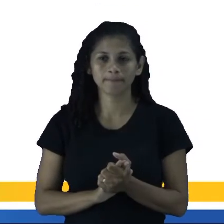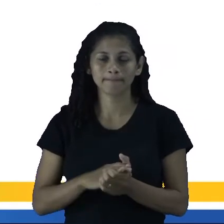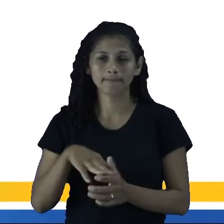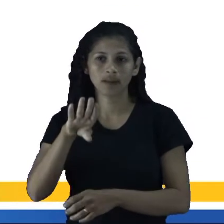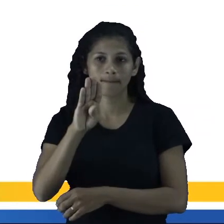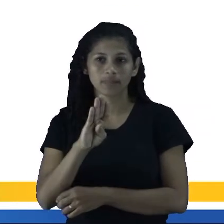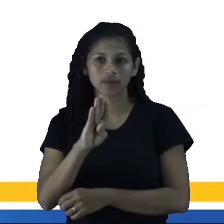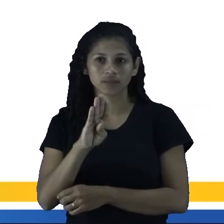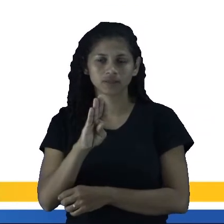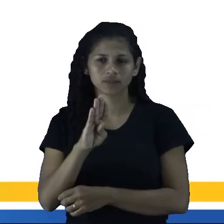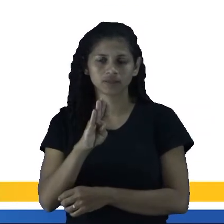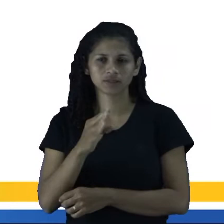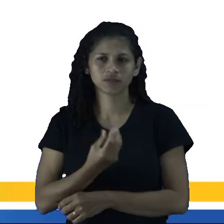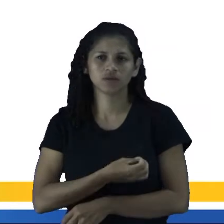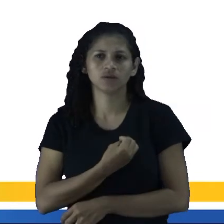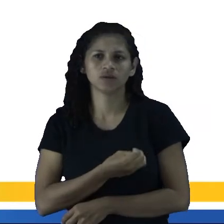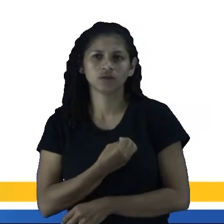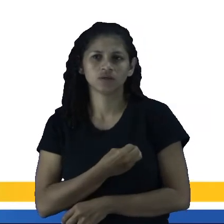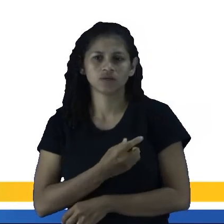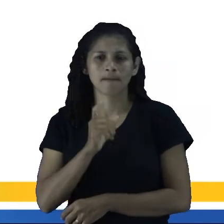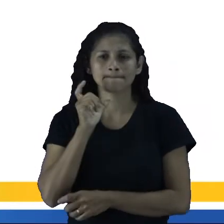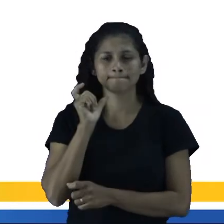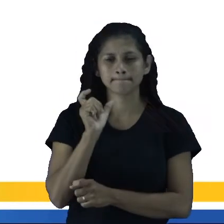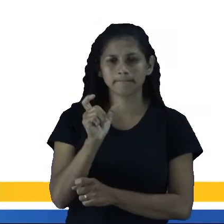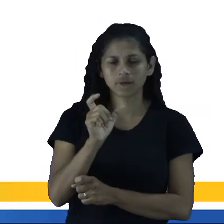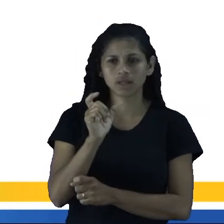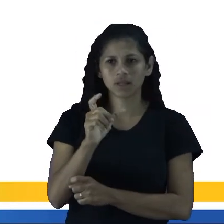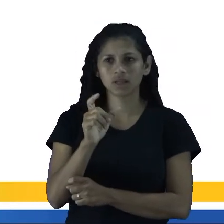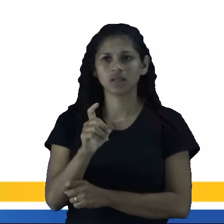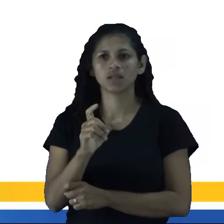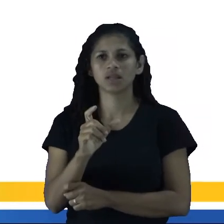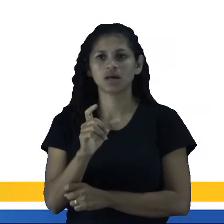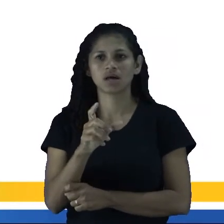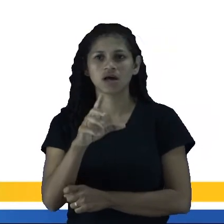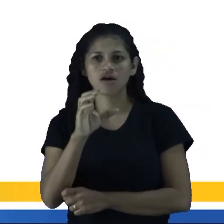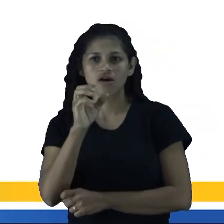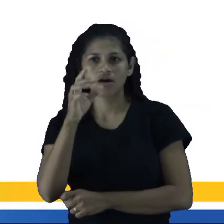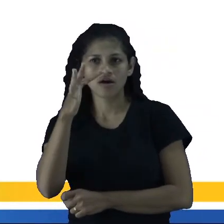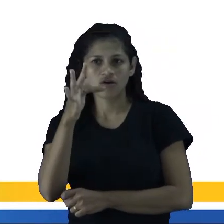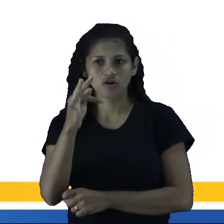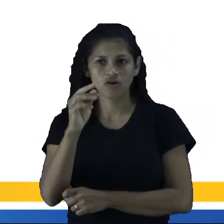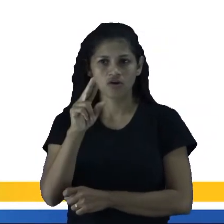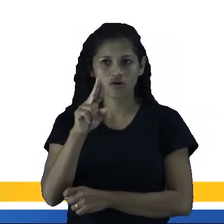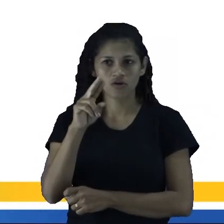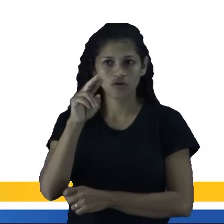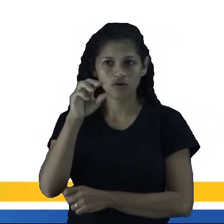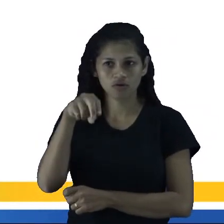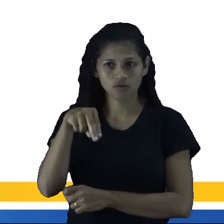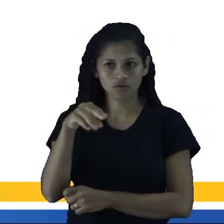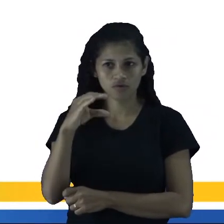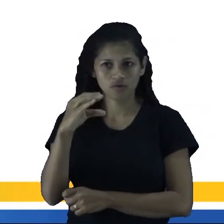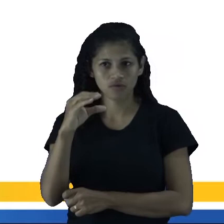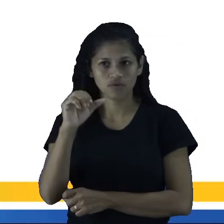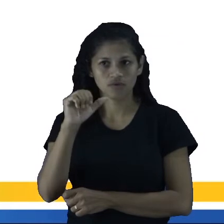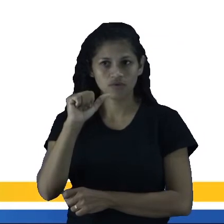Letra B. Existentes na palavra função que iniciam com F e terminam com O. Inicia com F e termina com